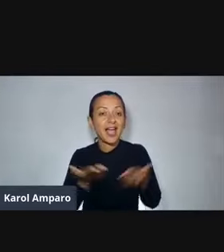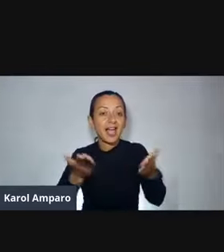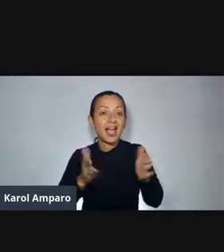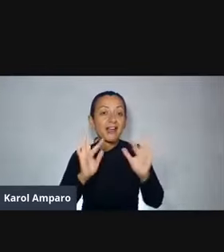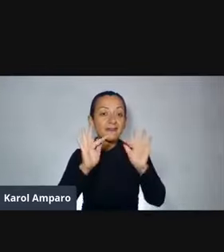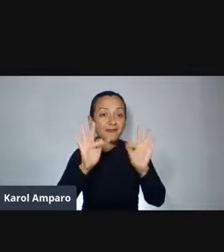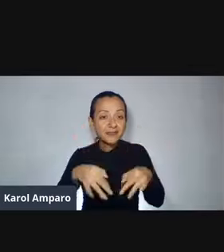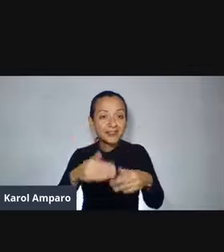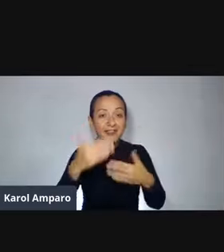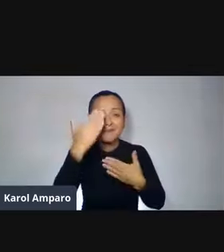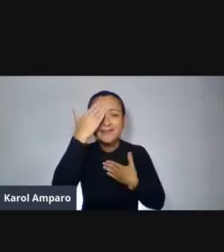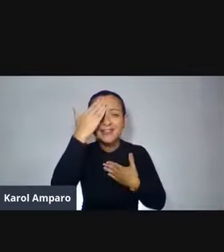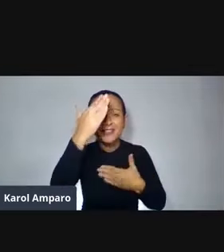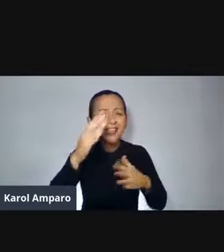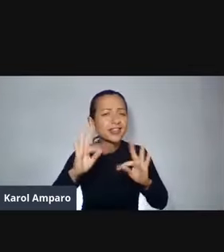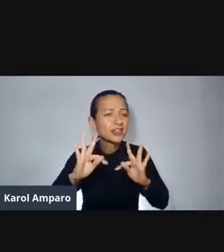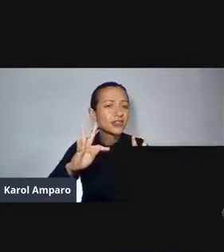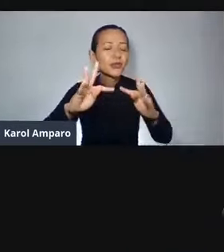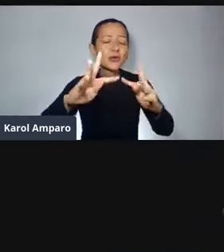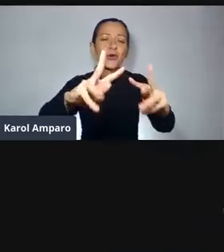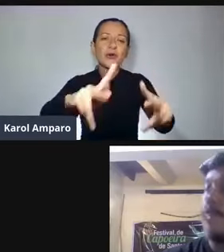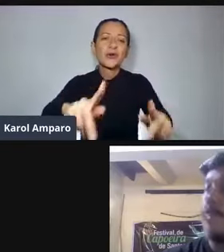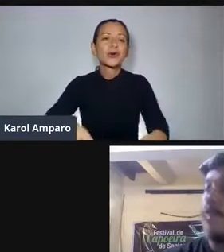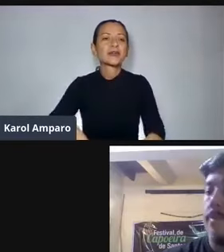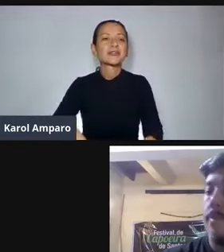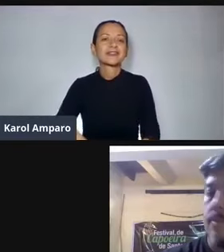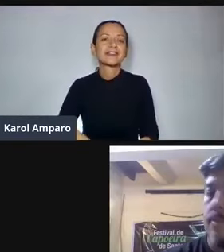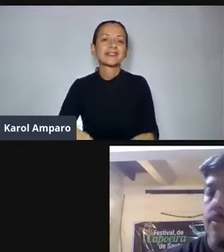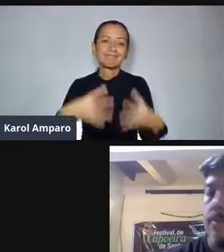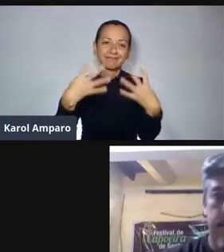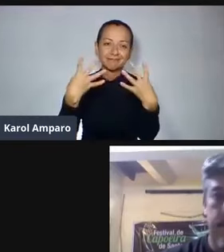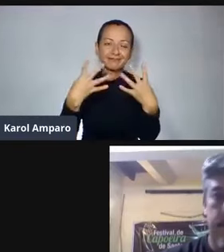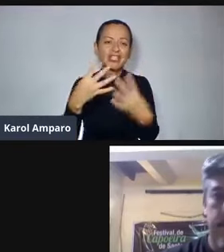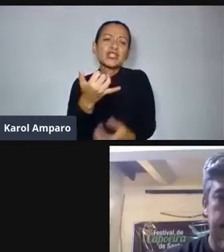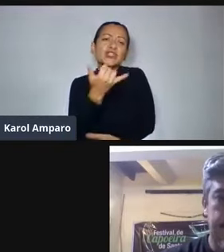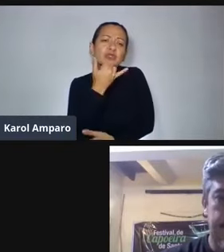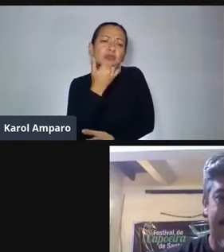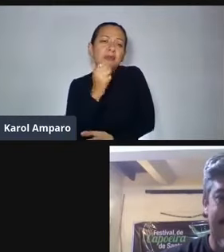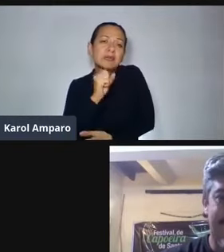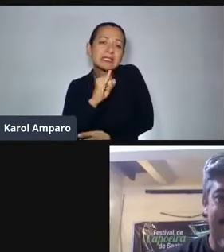Muito obrigado a todos, tá? Desculpe se não atendi as expectativas de todos,